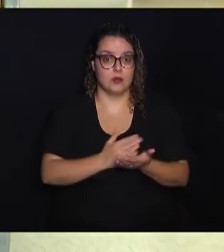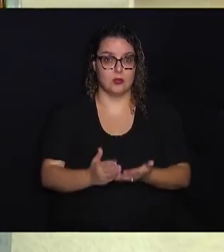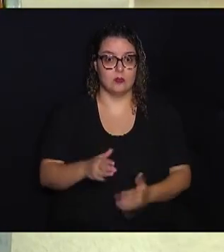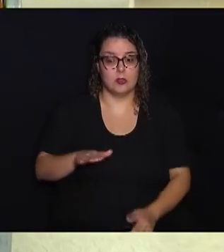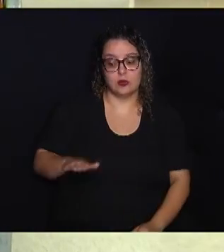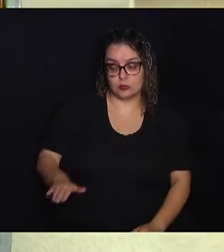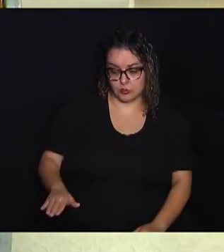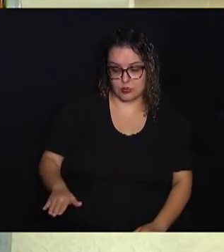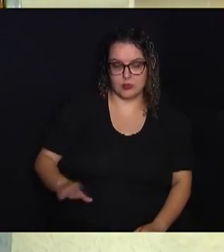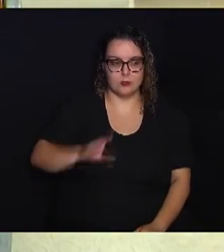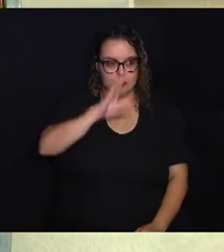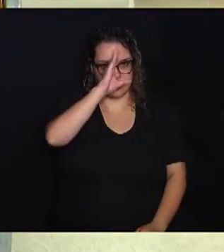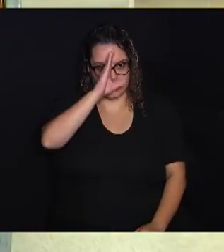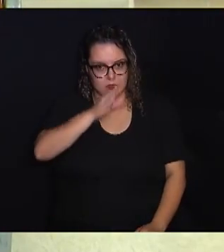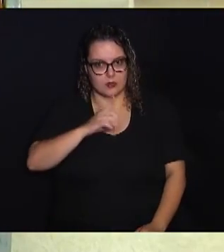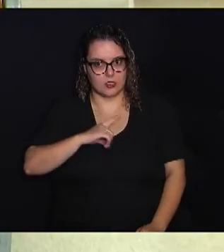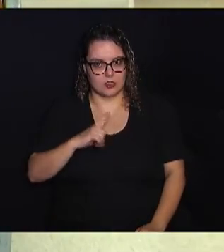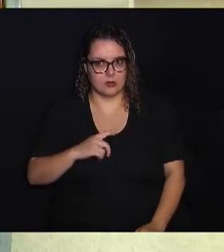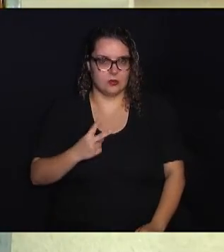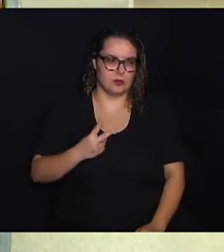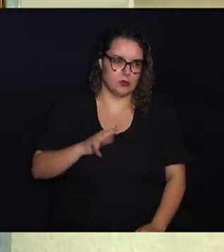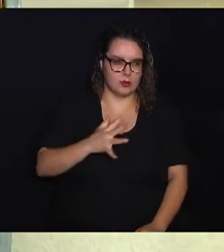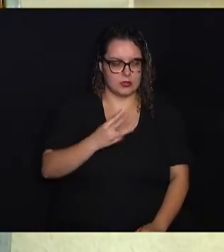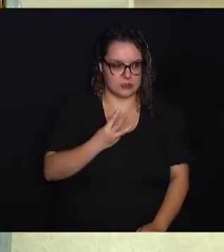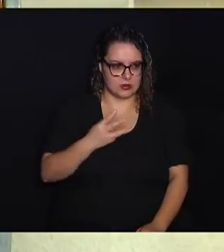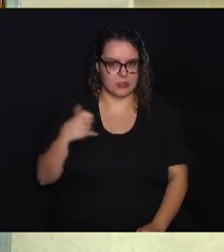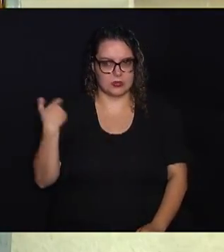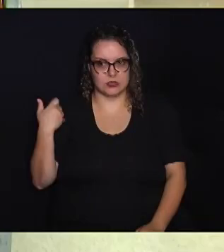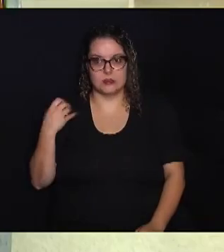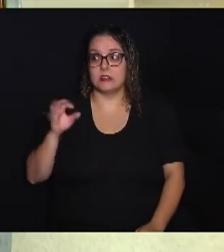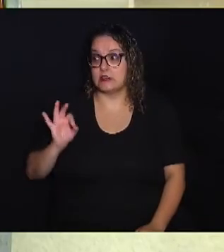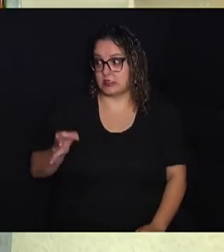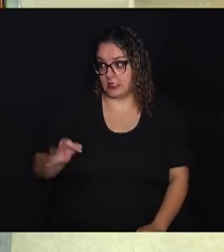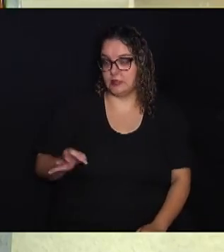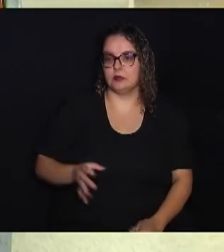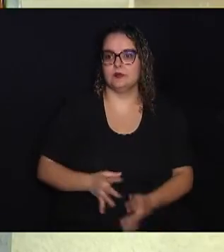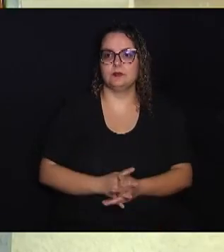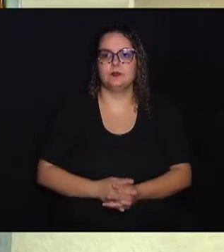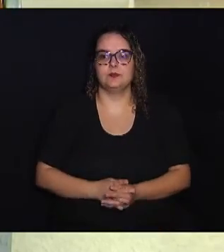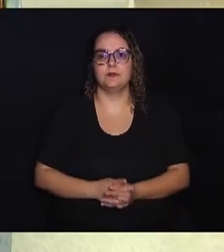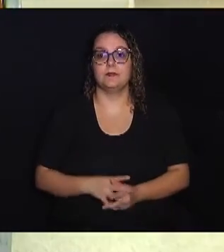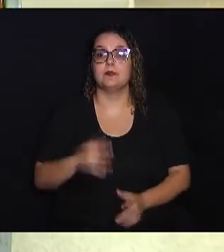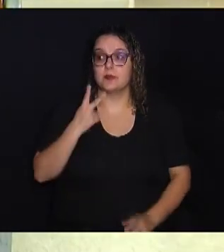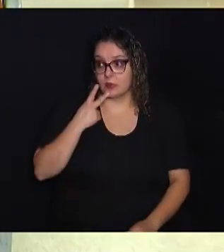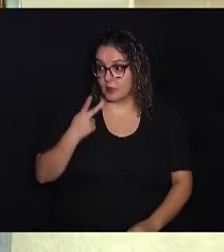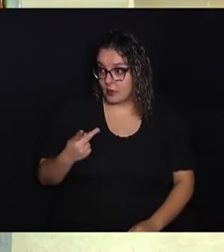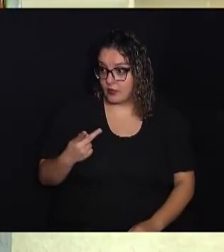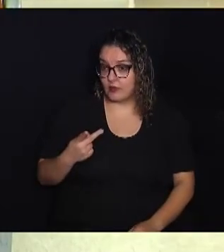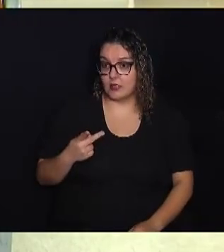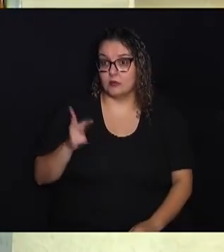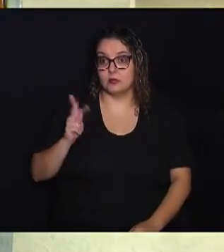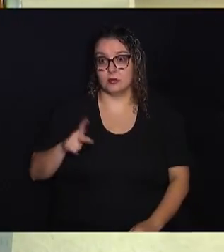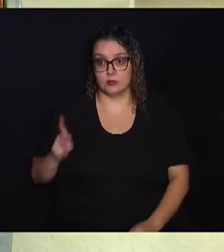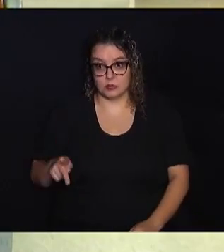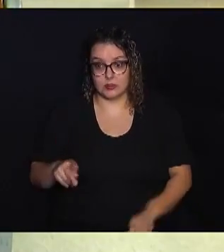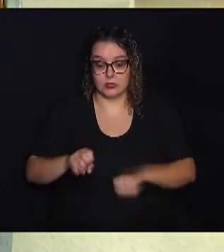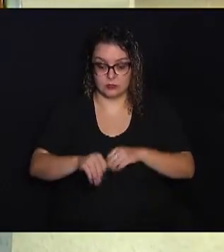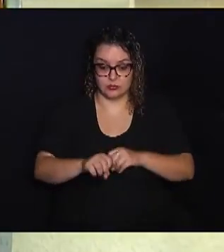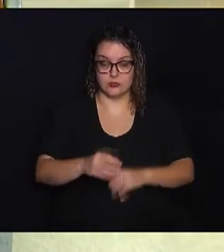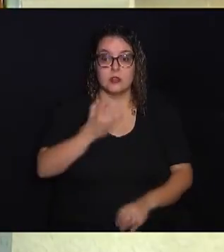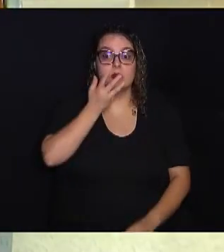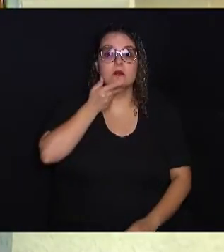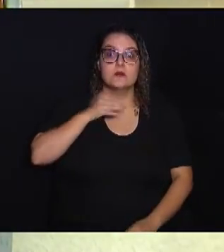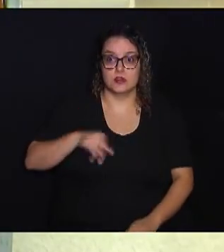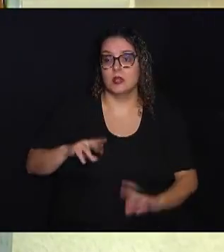novinhos, né? Principalmente aqueles que têm 2, 3 aninhos. Certo. Eu falo que o professor na educação infantil ele é